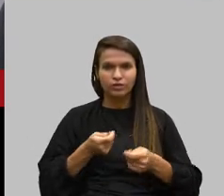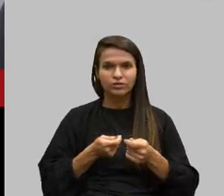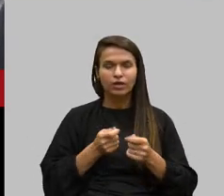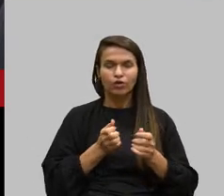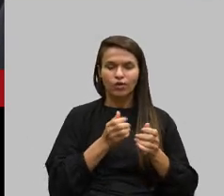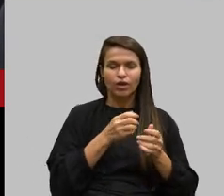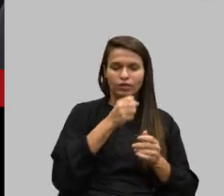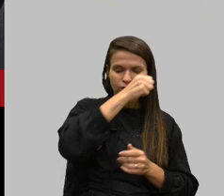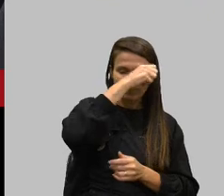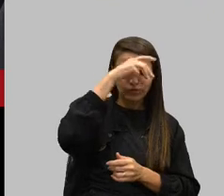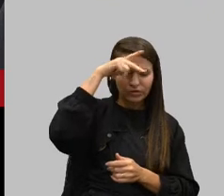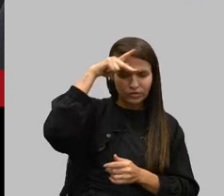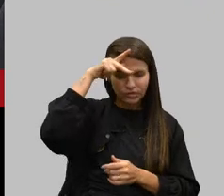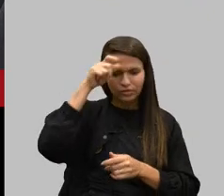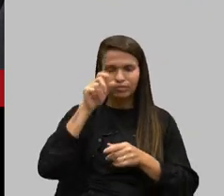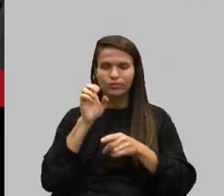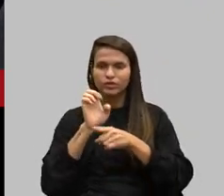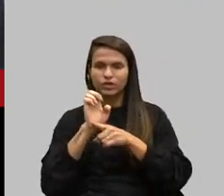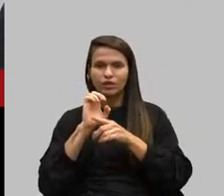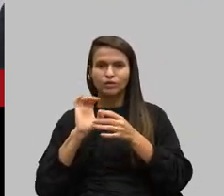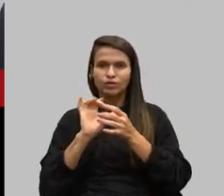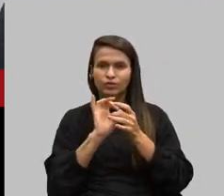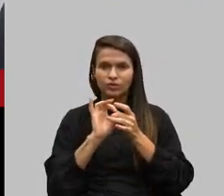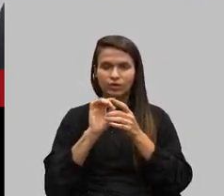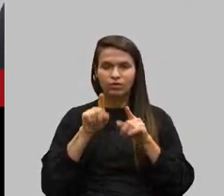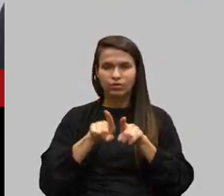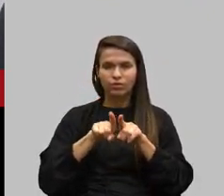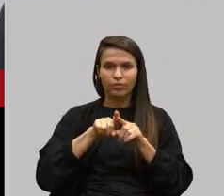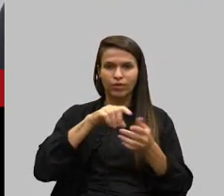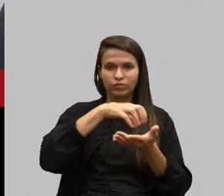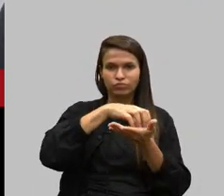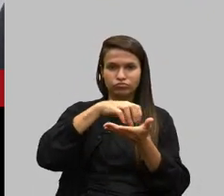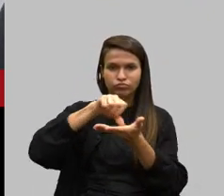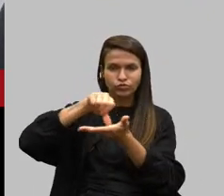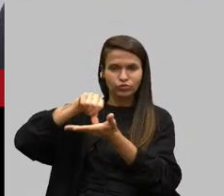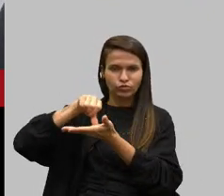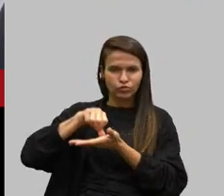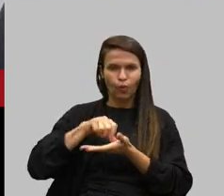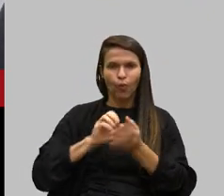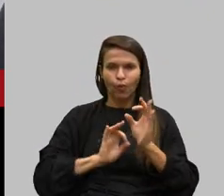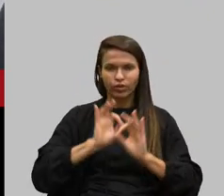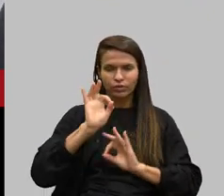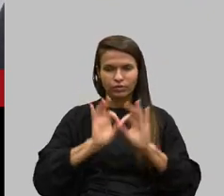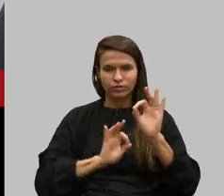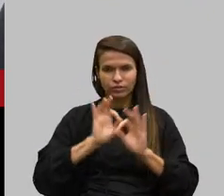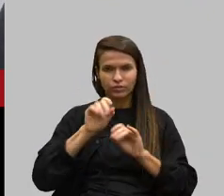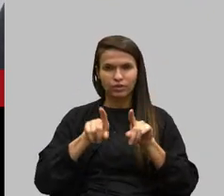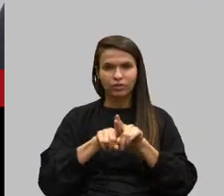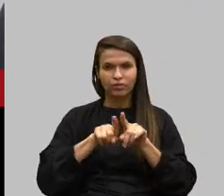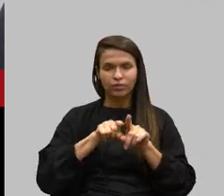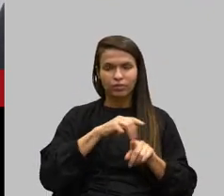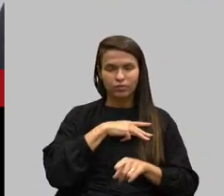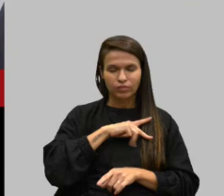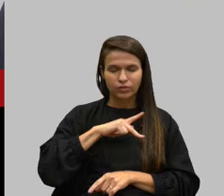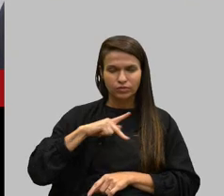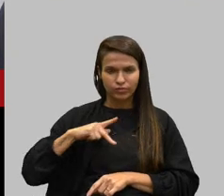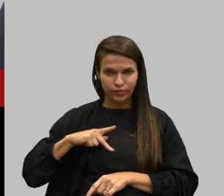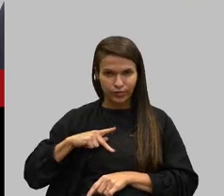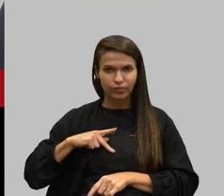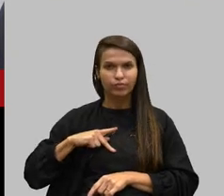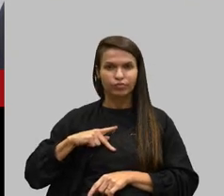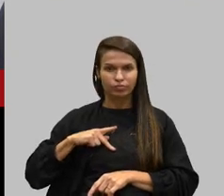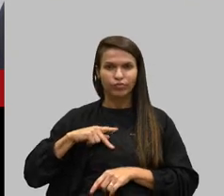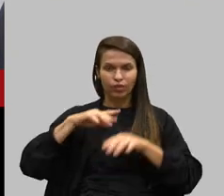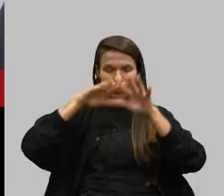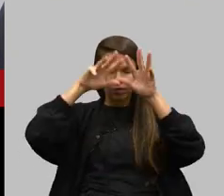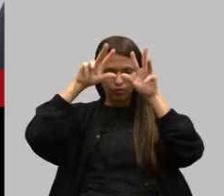município estado união e também entidades da sociedade civil organizada eh Ministério Público Tribunal